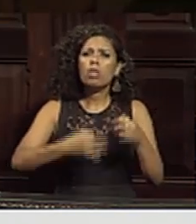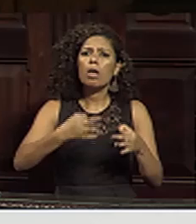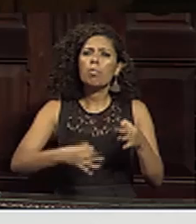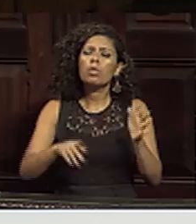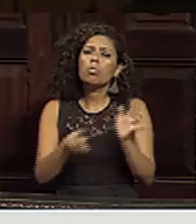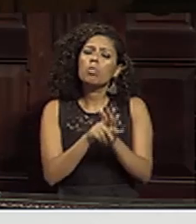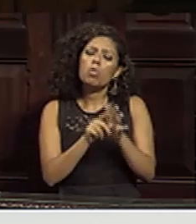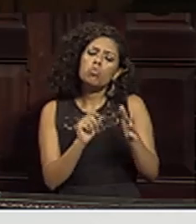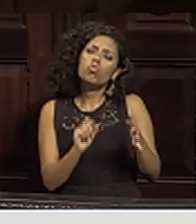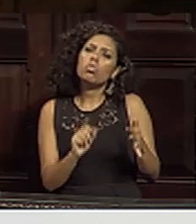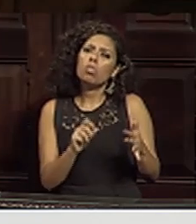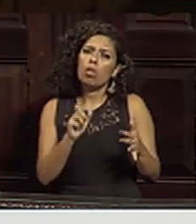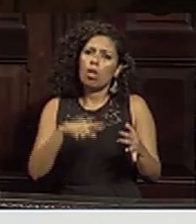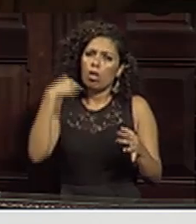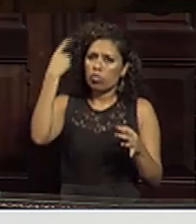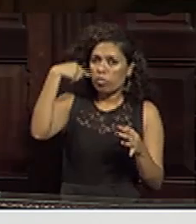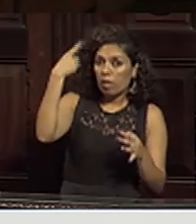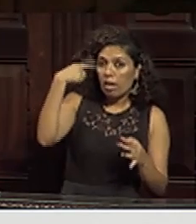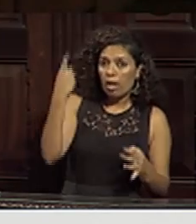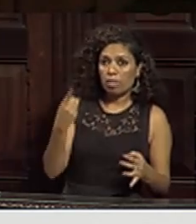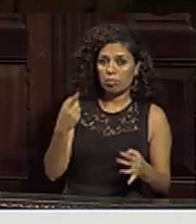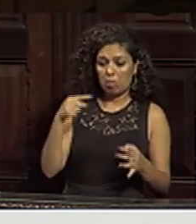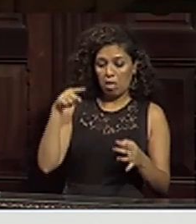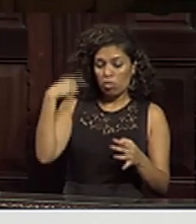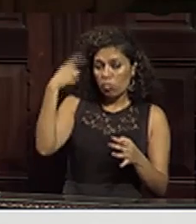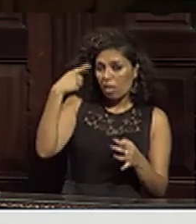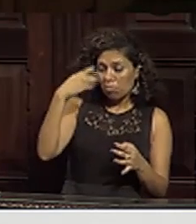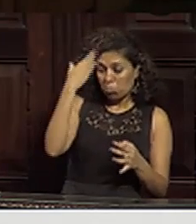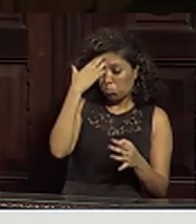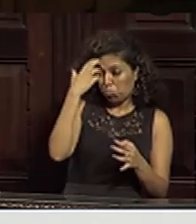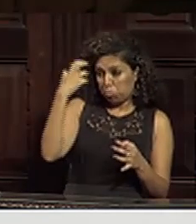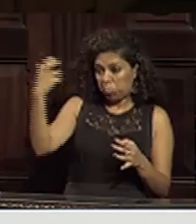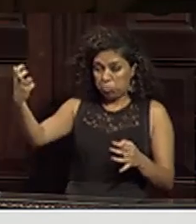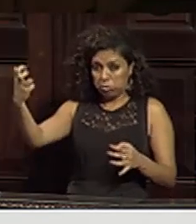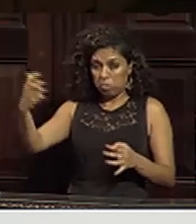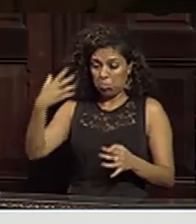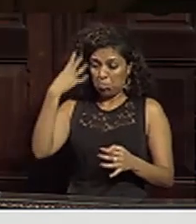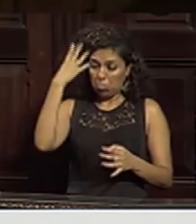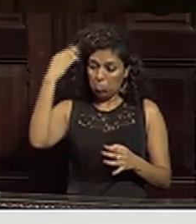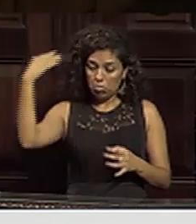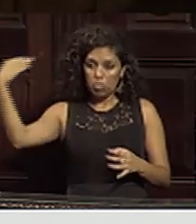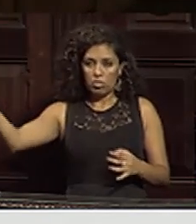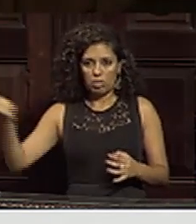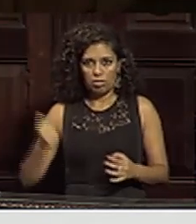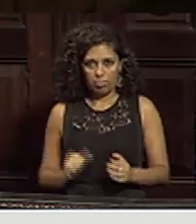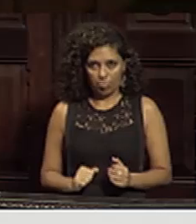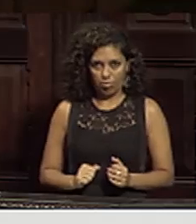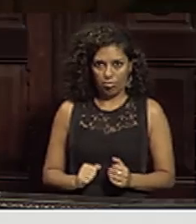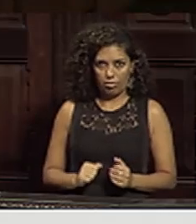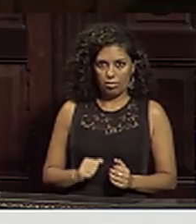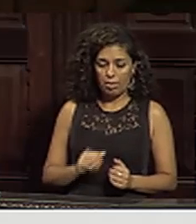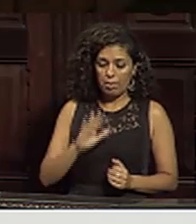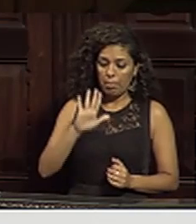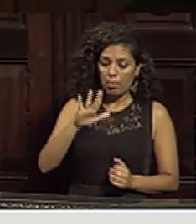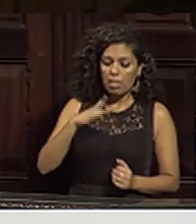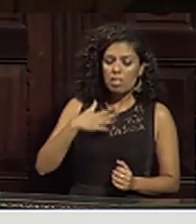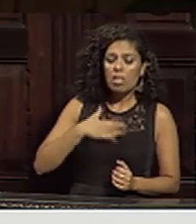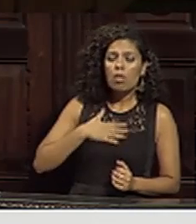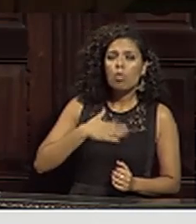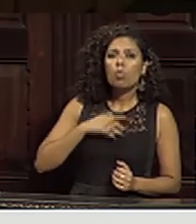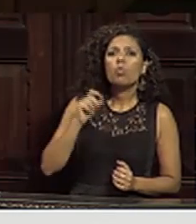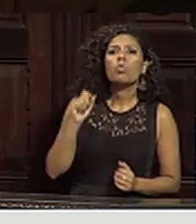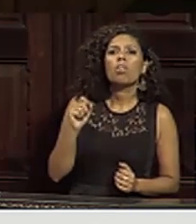de notório saber. E eu sou, como sempre fala o